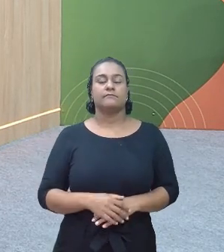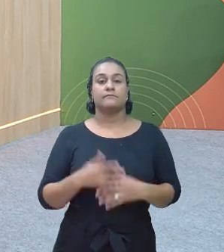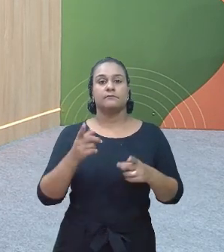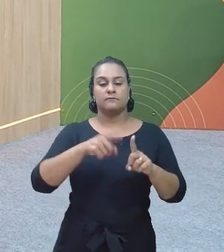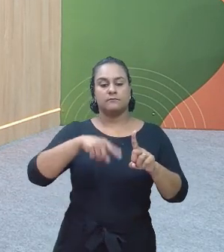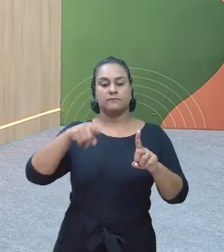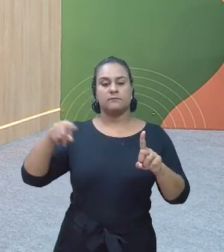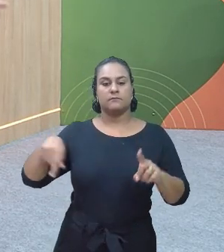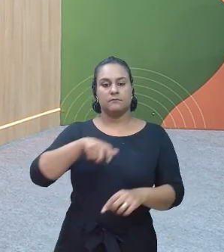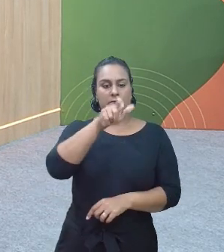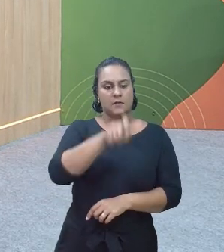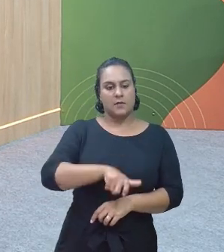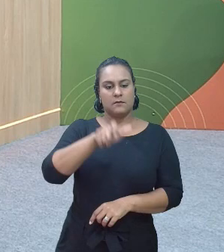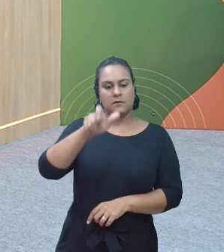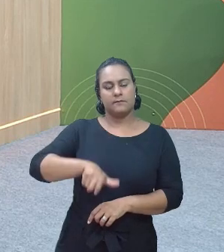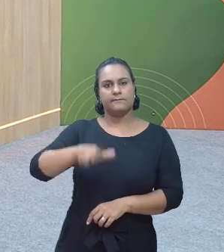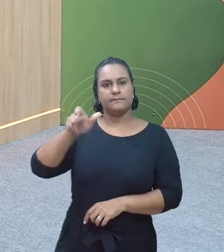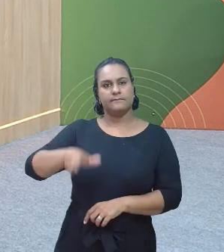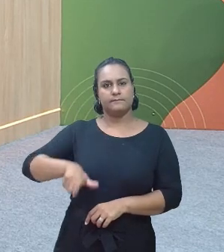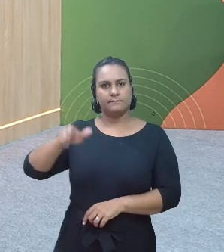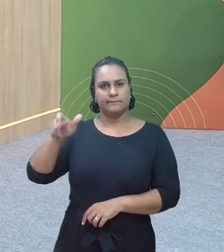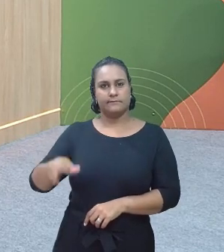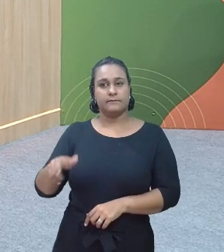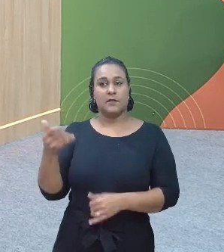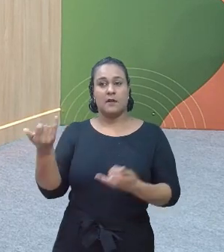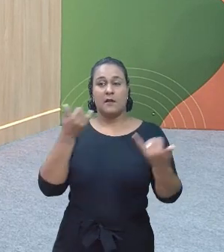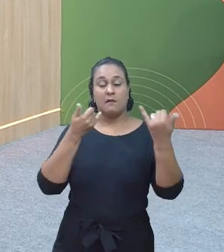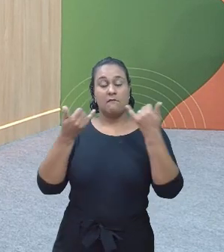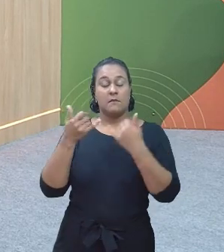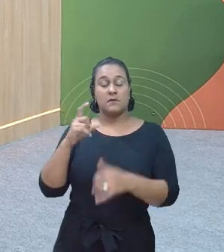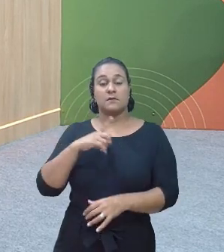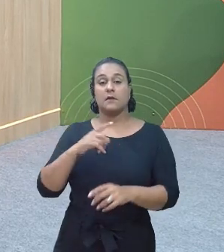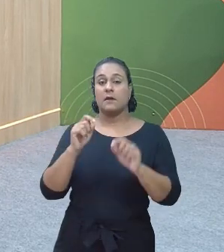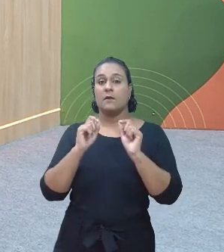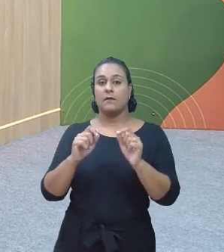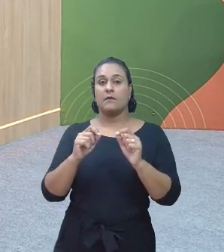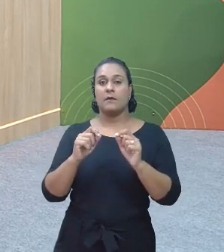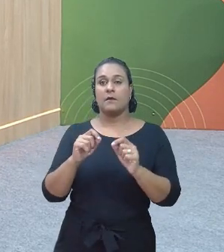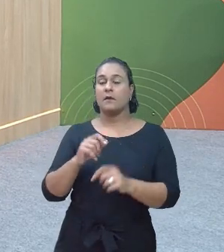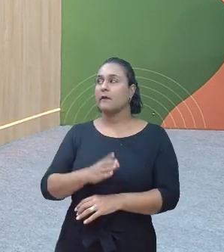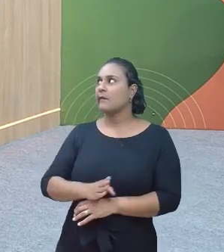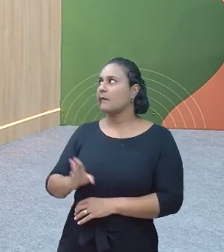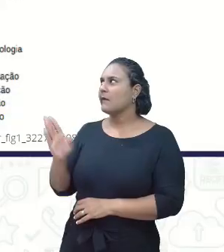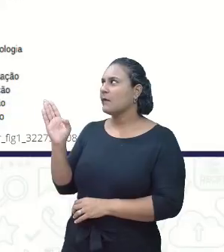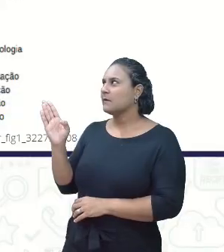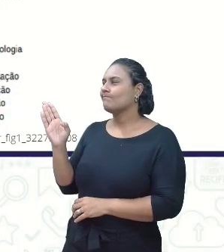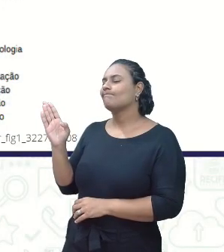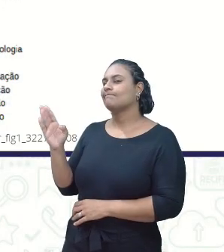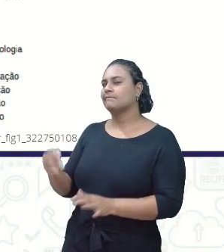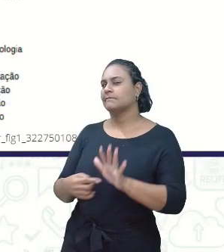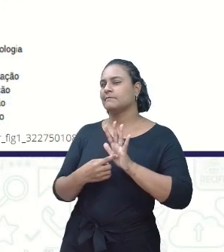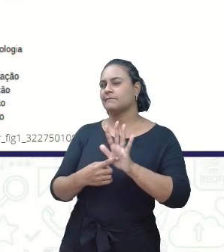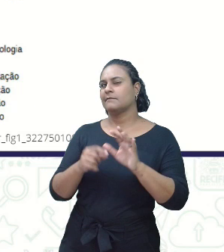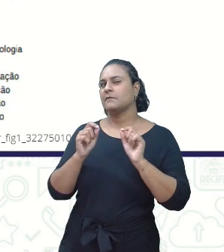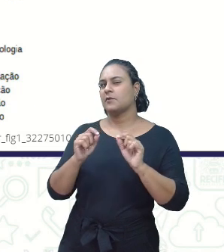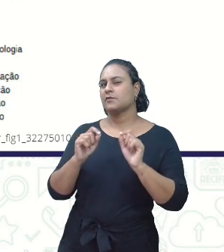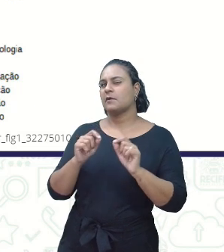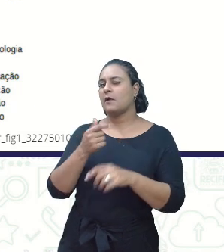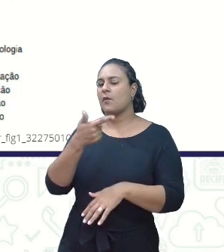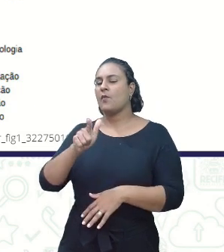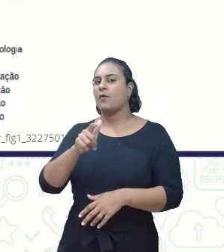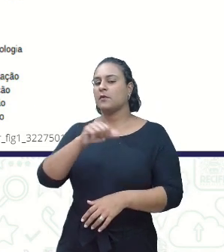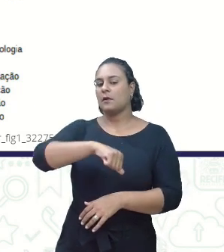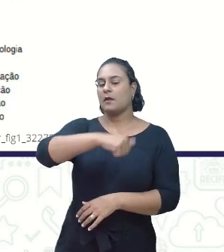Gráfico de colunas. Então, a informação que a gente tem aqui é que essa noção traz para a gente uma outra